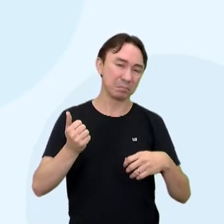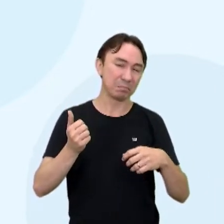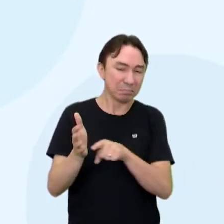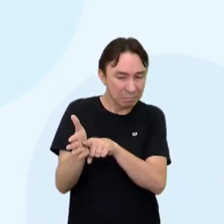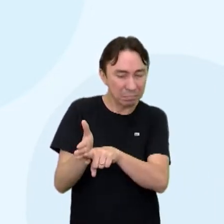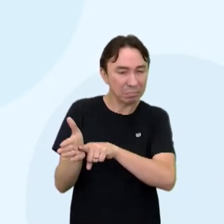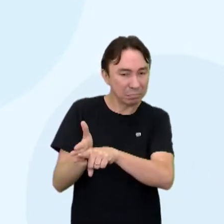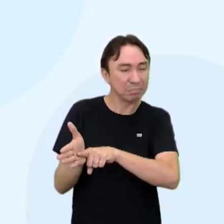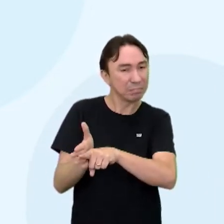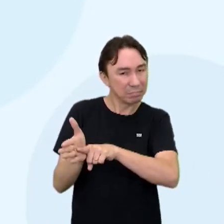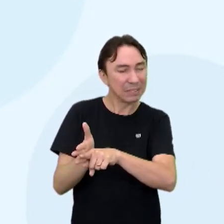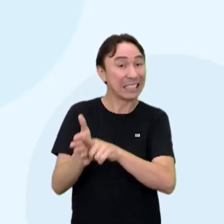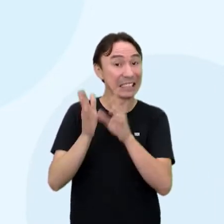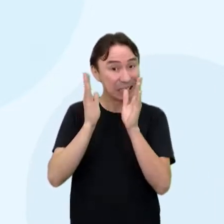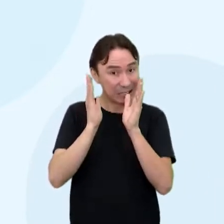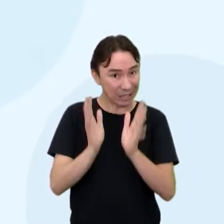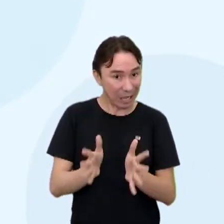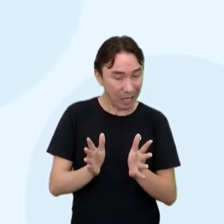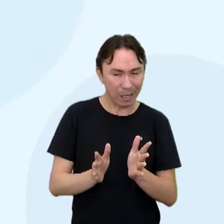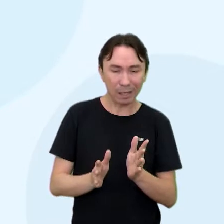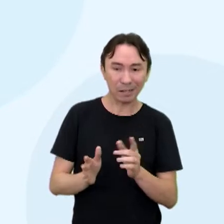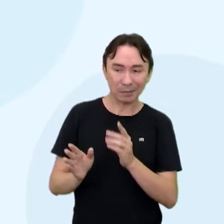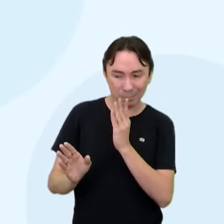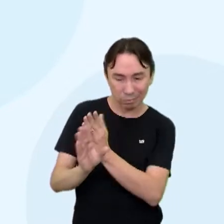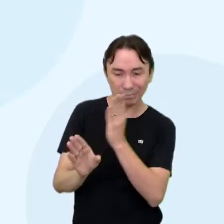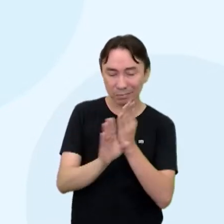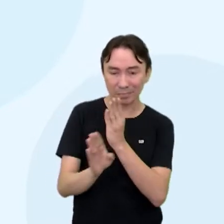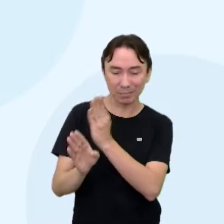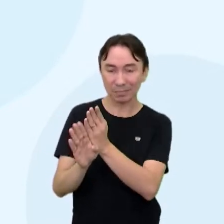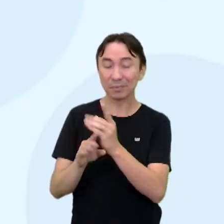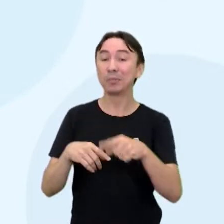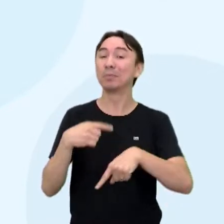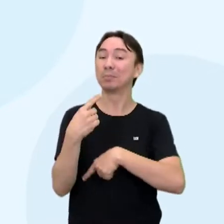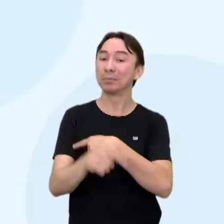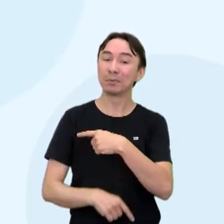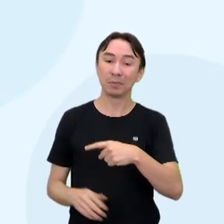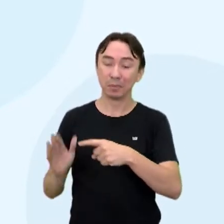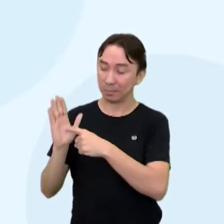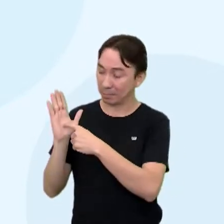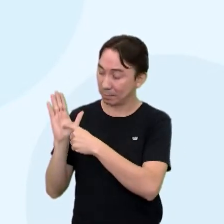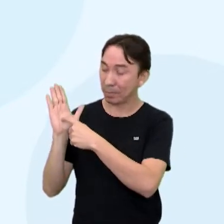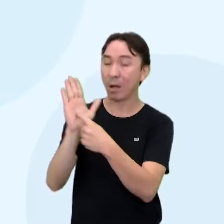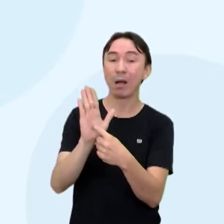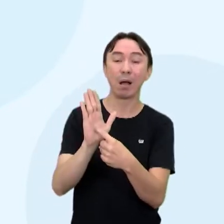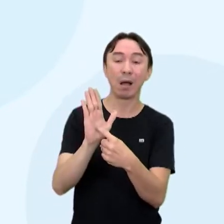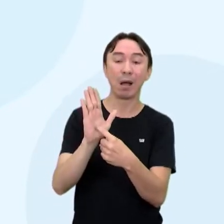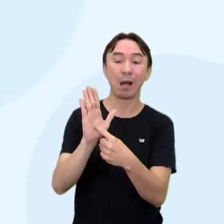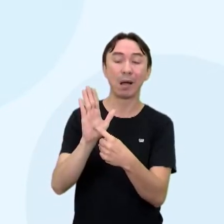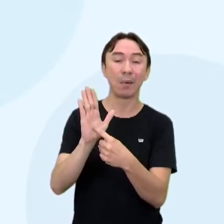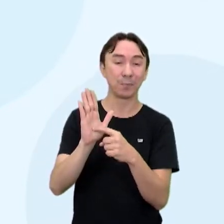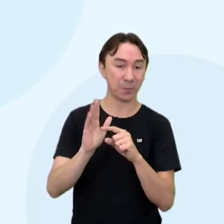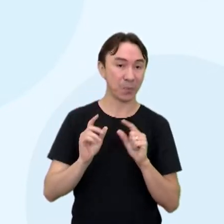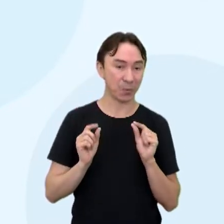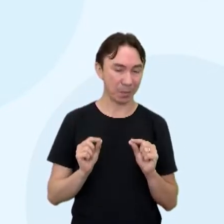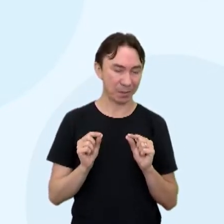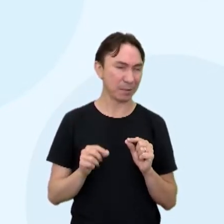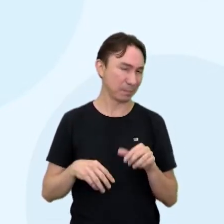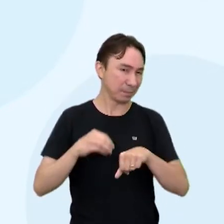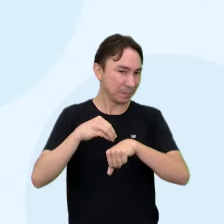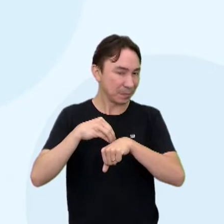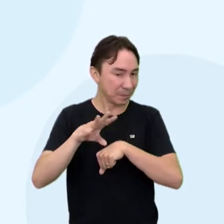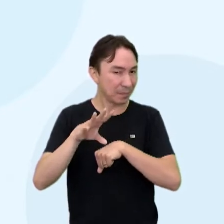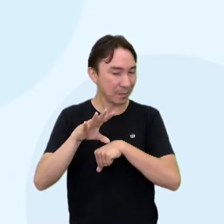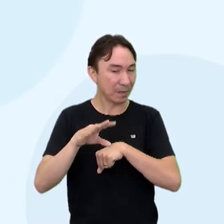investigação, esse trabalho seja apresentado. E a sugestão que a gente trouxe aqui, simultaneamente,